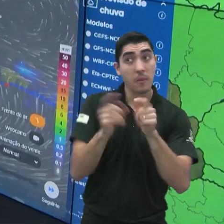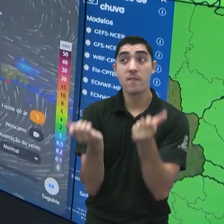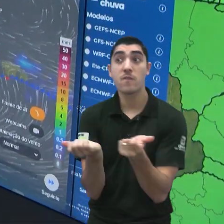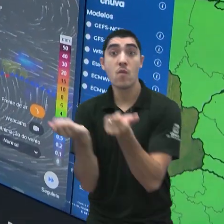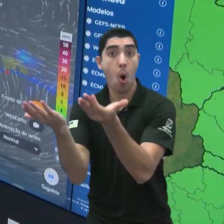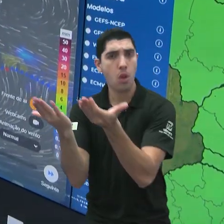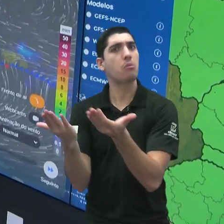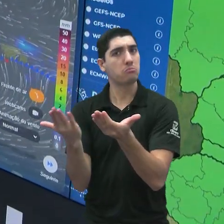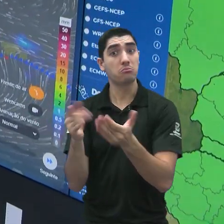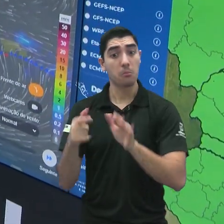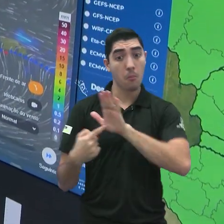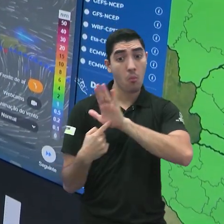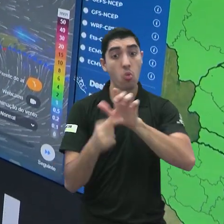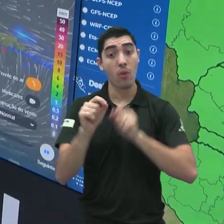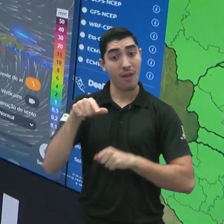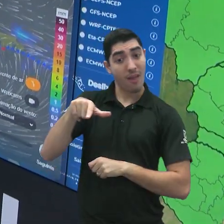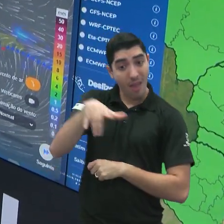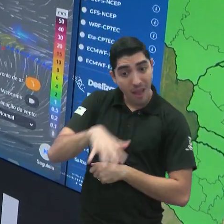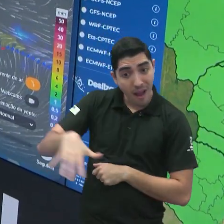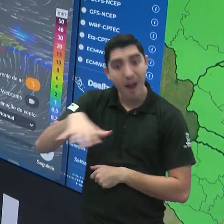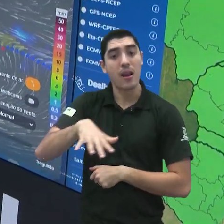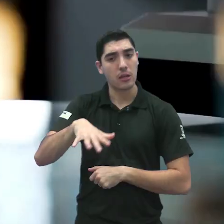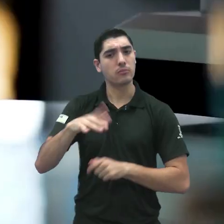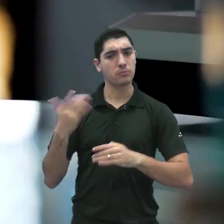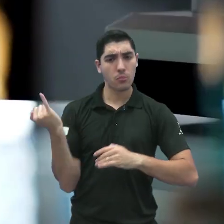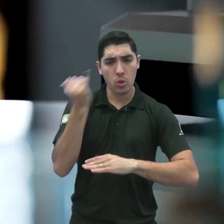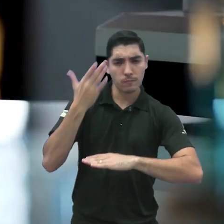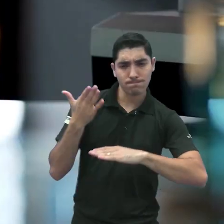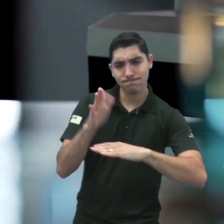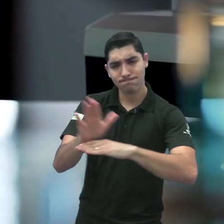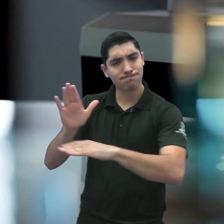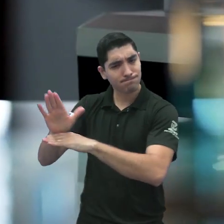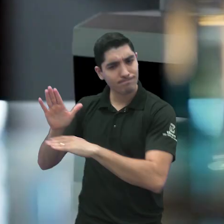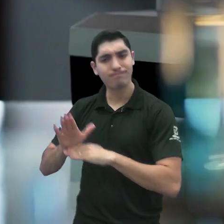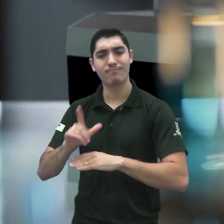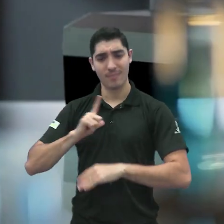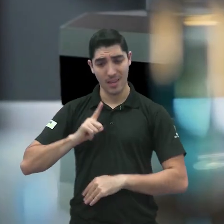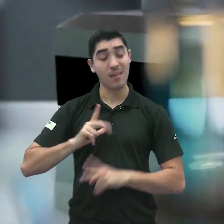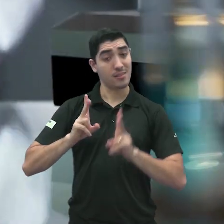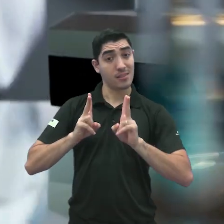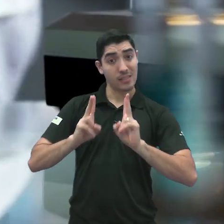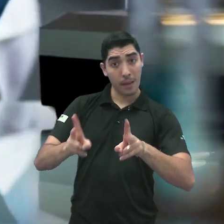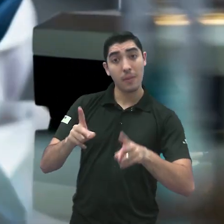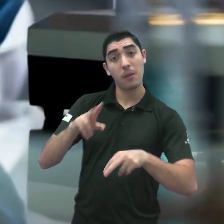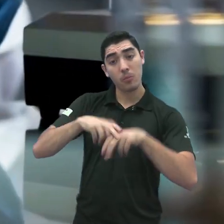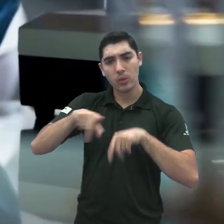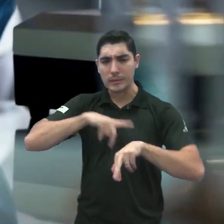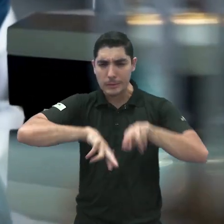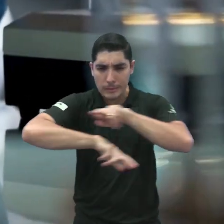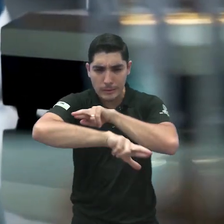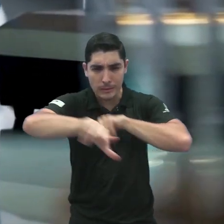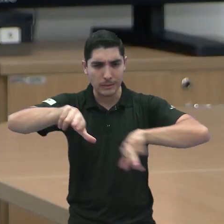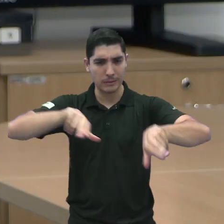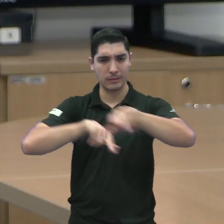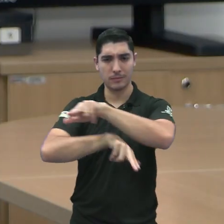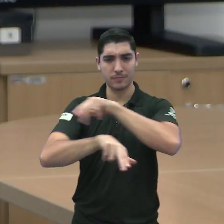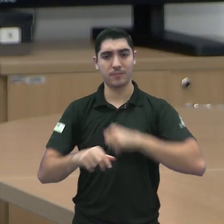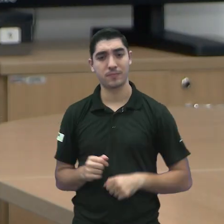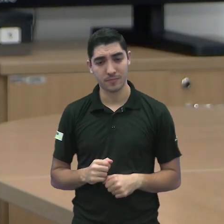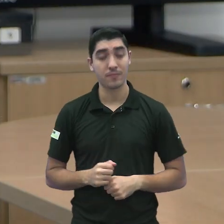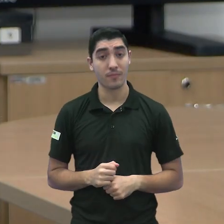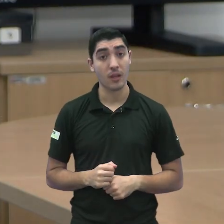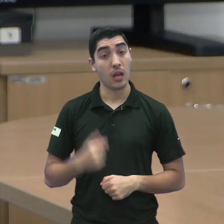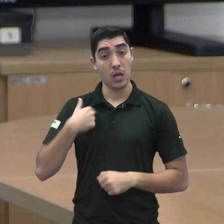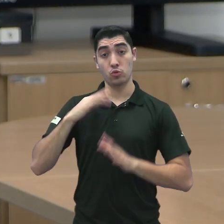reforça que a ciência é um espaço de colaboração e que cada vez mais é um espaço de diversidade. Eu fiquei